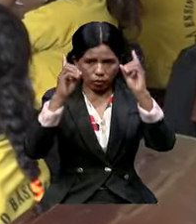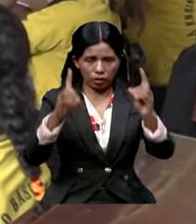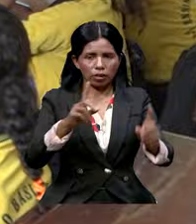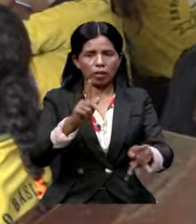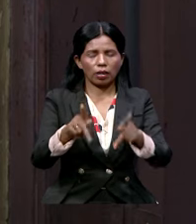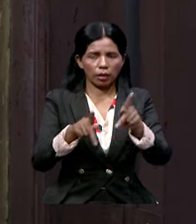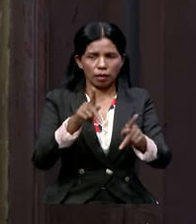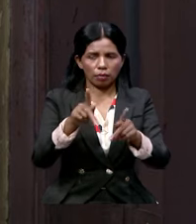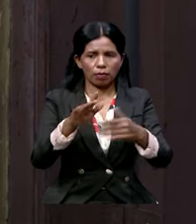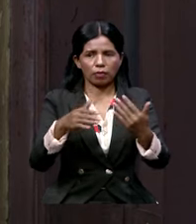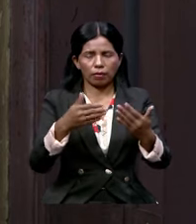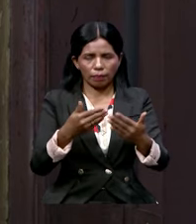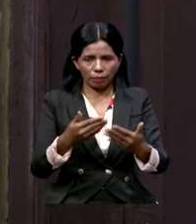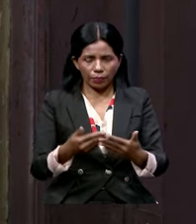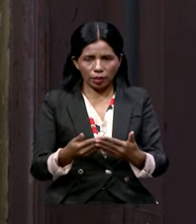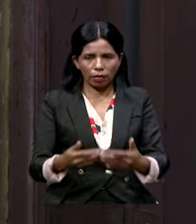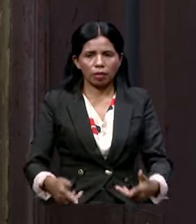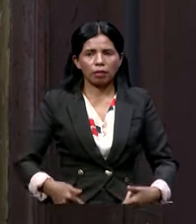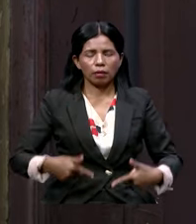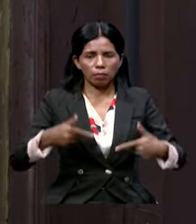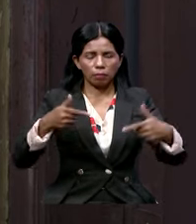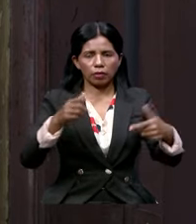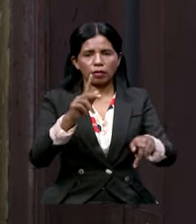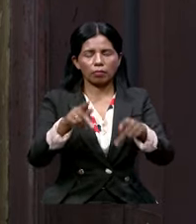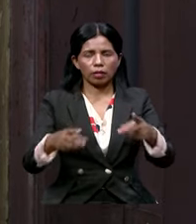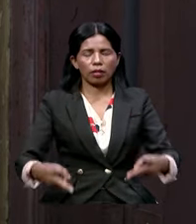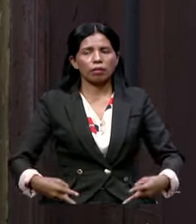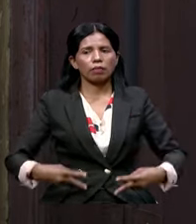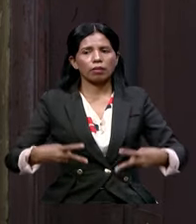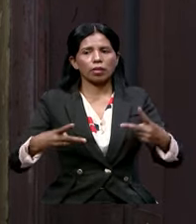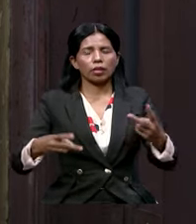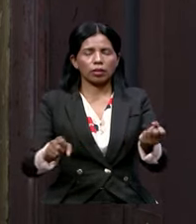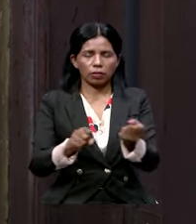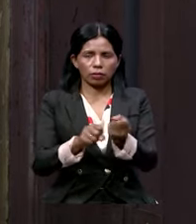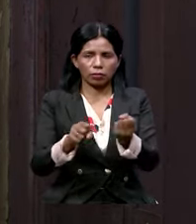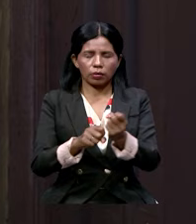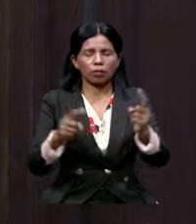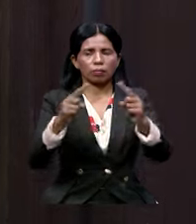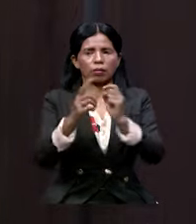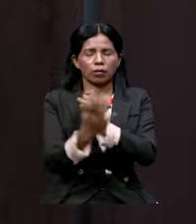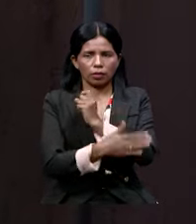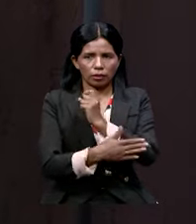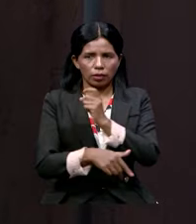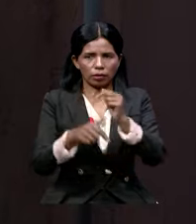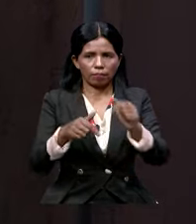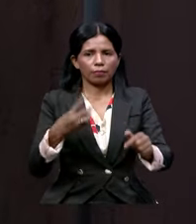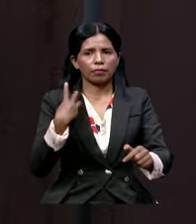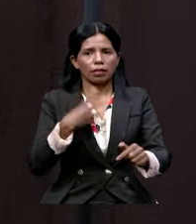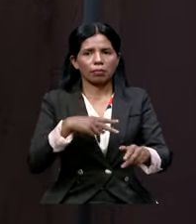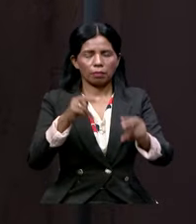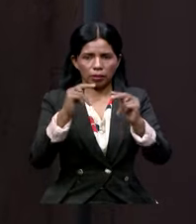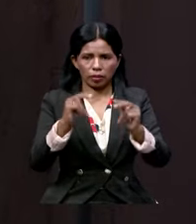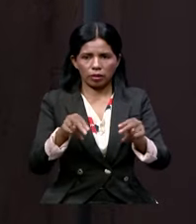emania destino emania moris emania vida durante ne ke kontribuyona ba nasao governo ami precisa